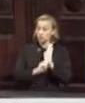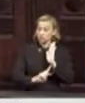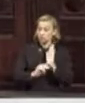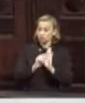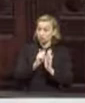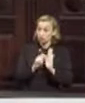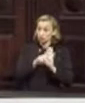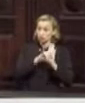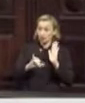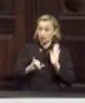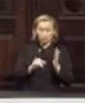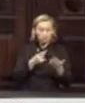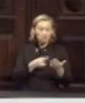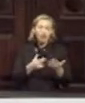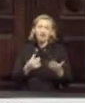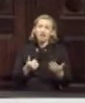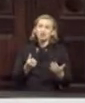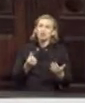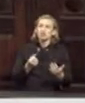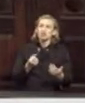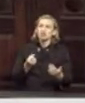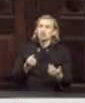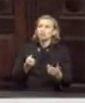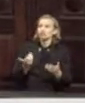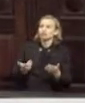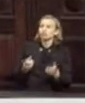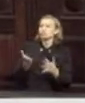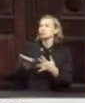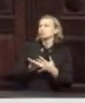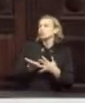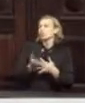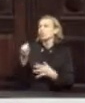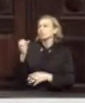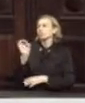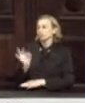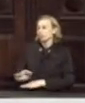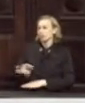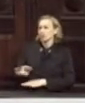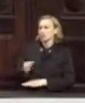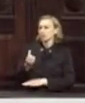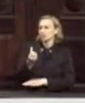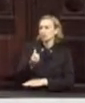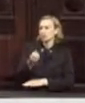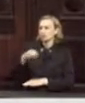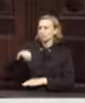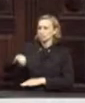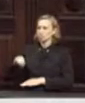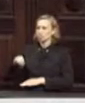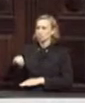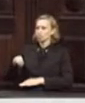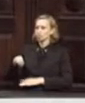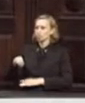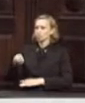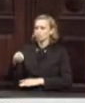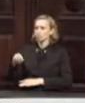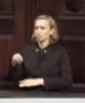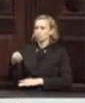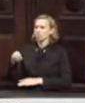180 dias para permanência de preso provisório em qualquer das unidades integrantes do